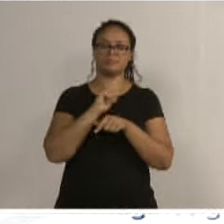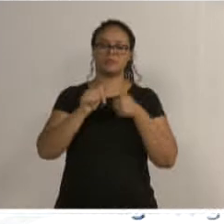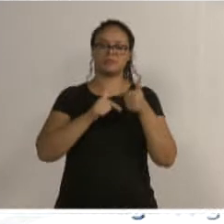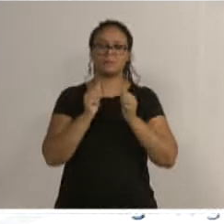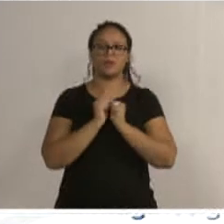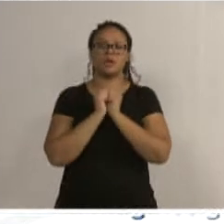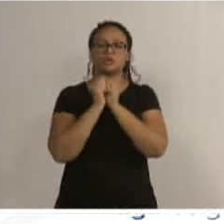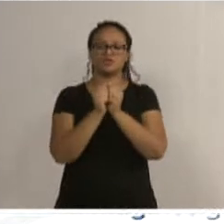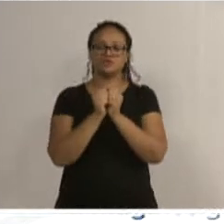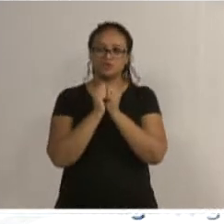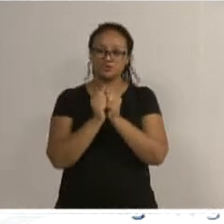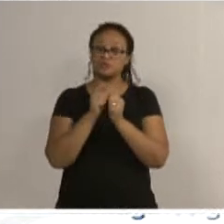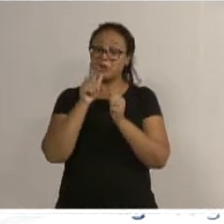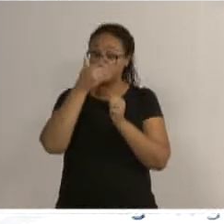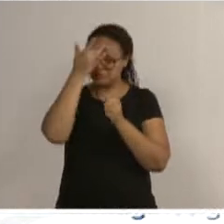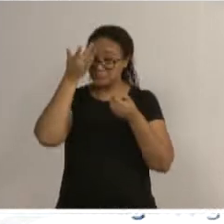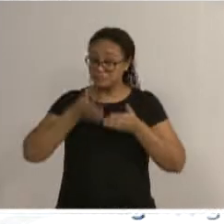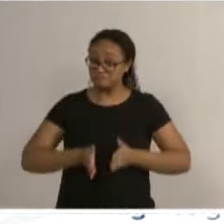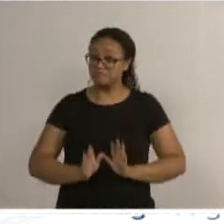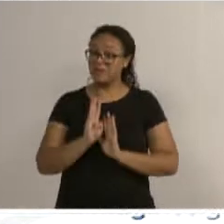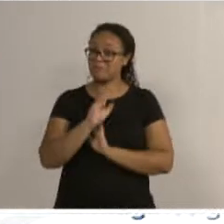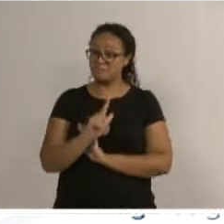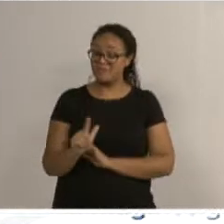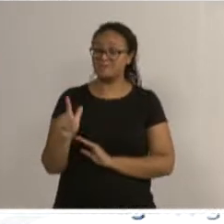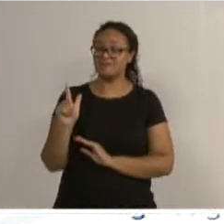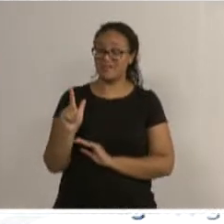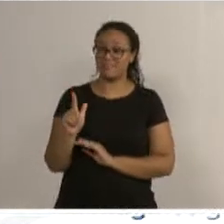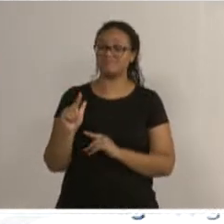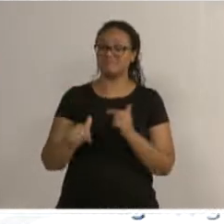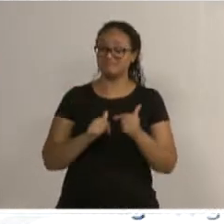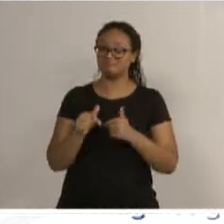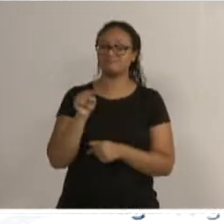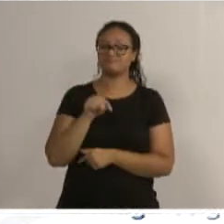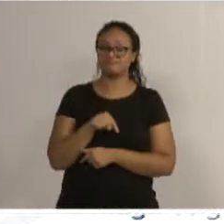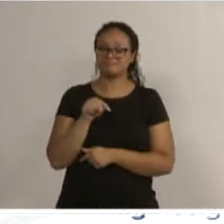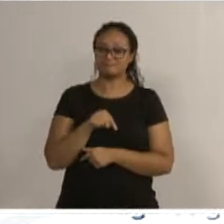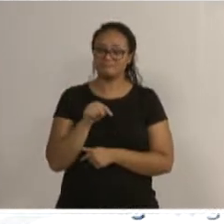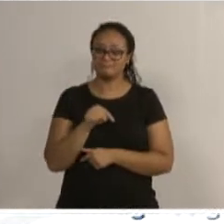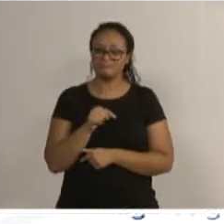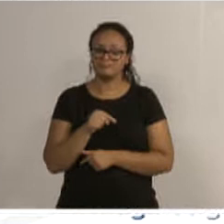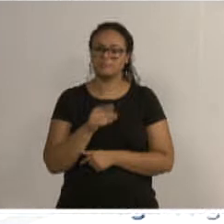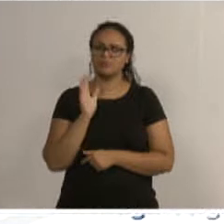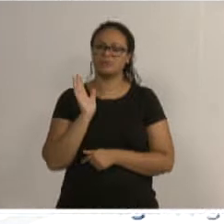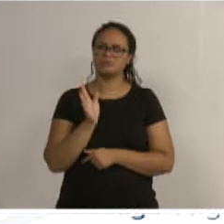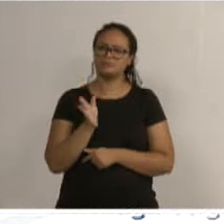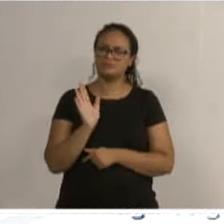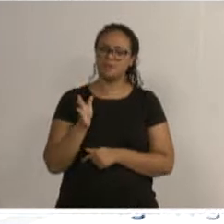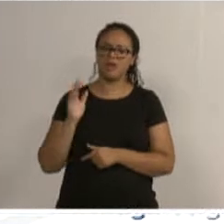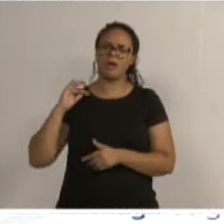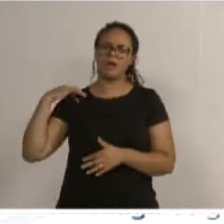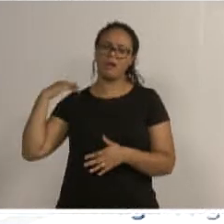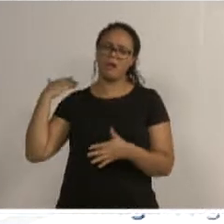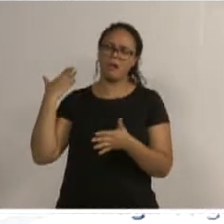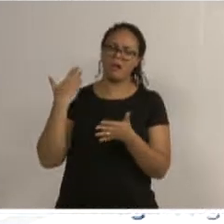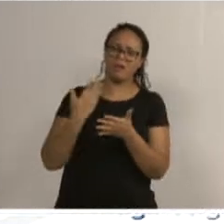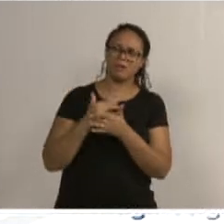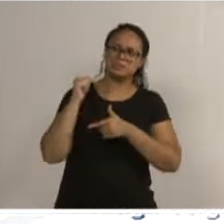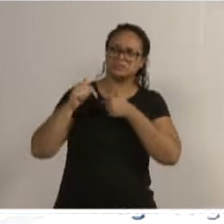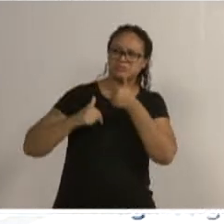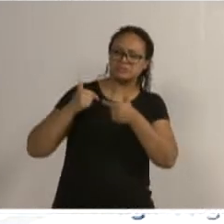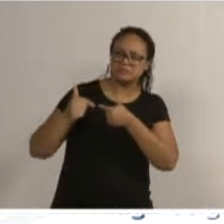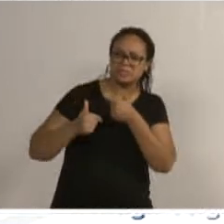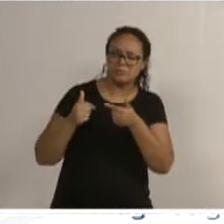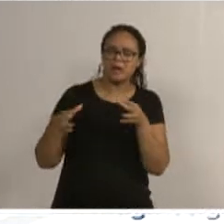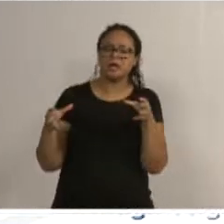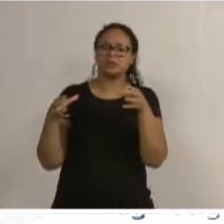é gente de Blumenau, é gente que está trabalhando, que faz parte de todo um trabalho junto com os tribunais de contas